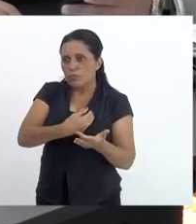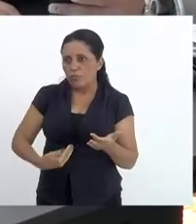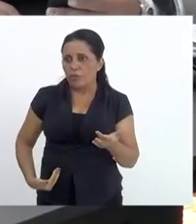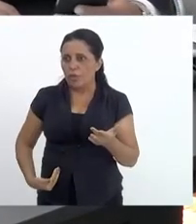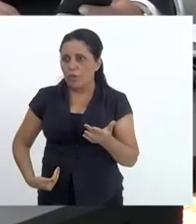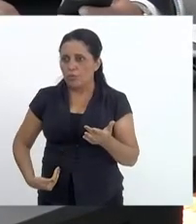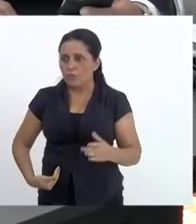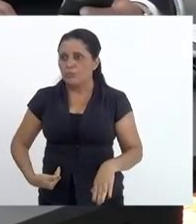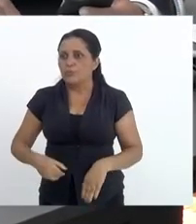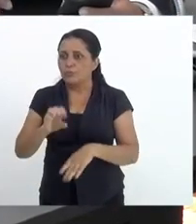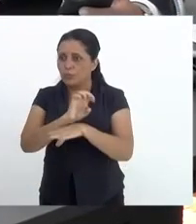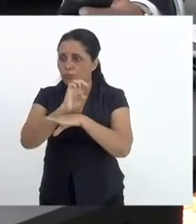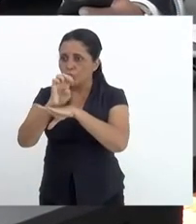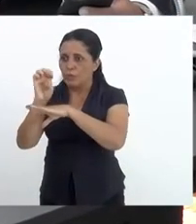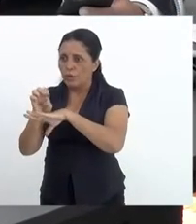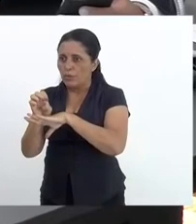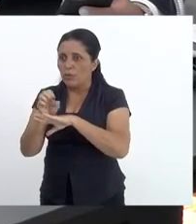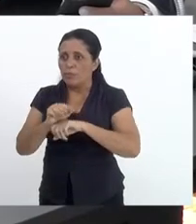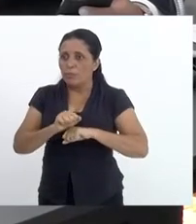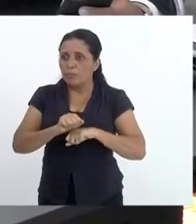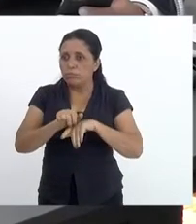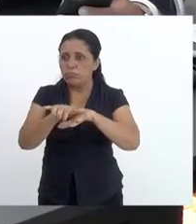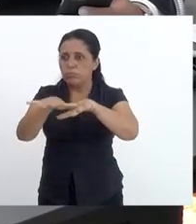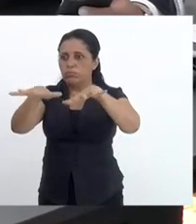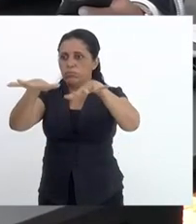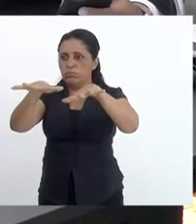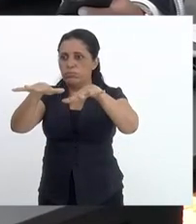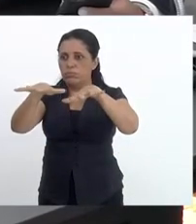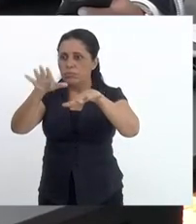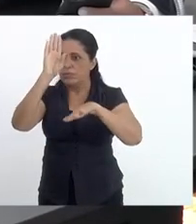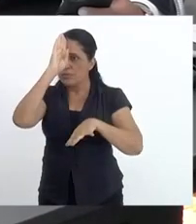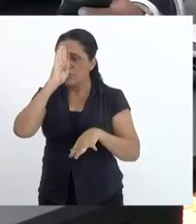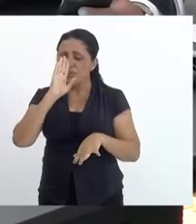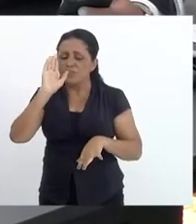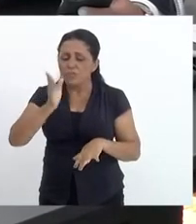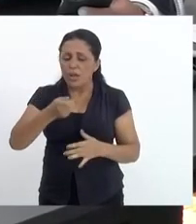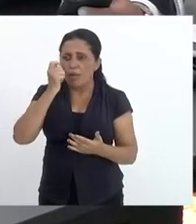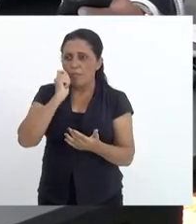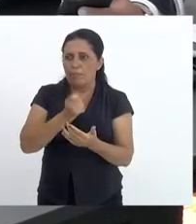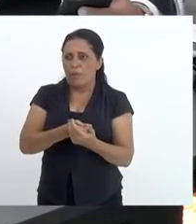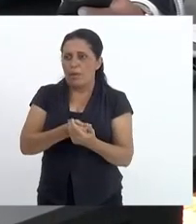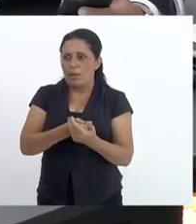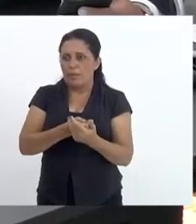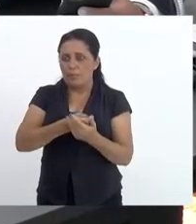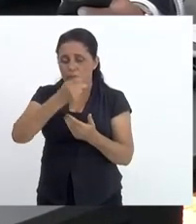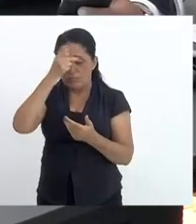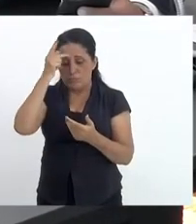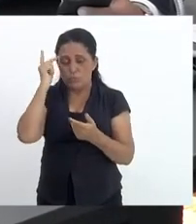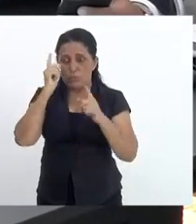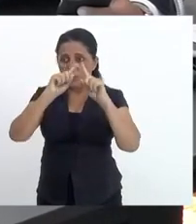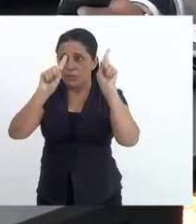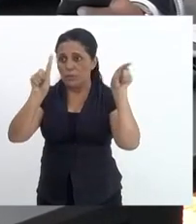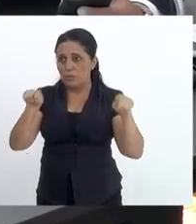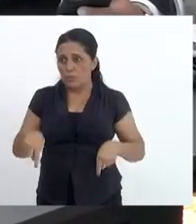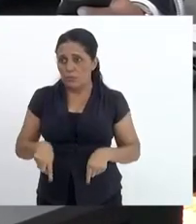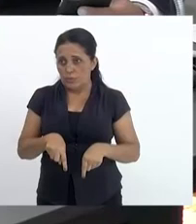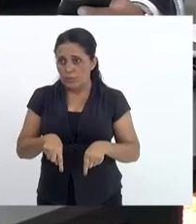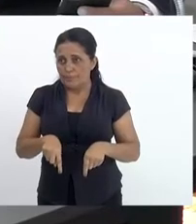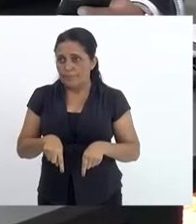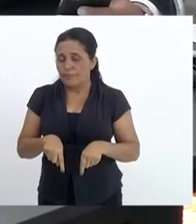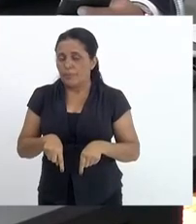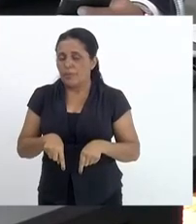Estado para estender uma gratificação que já é paga para os servidores. Ele só está estendendo para